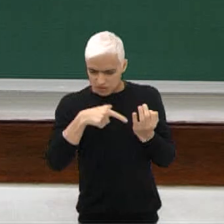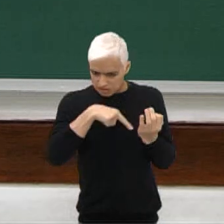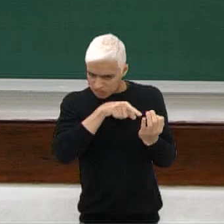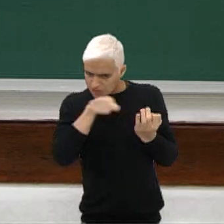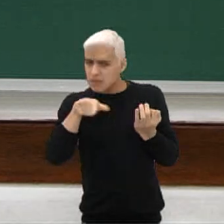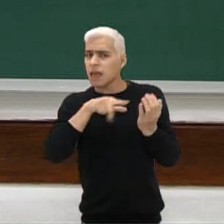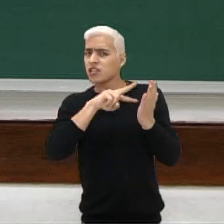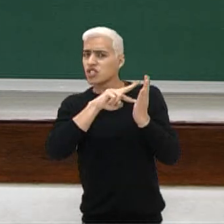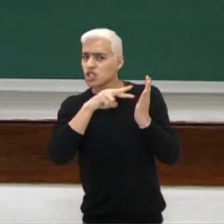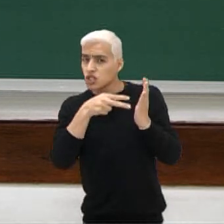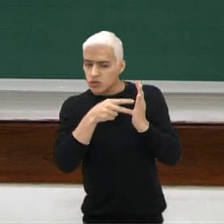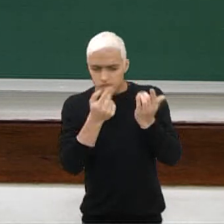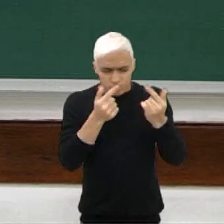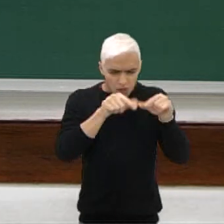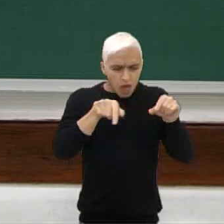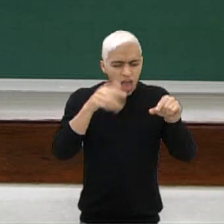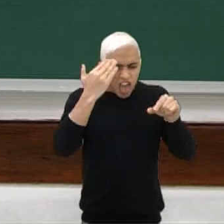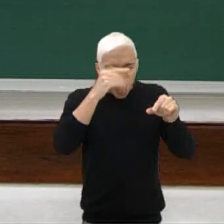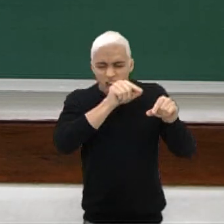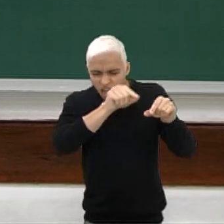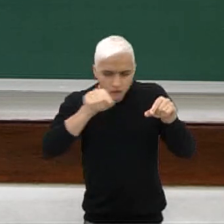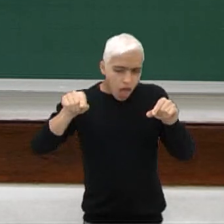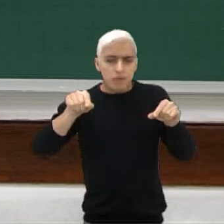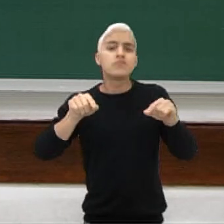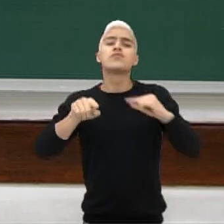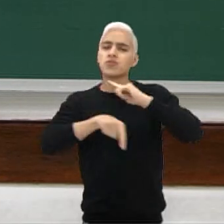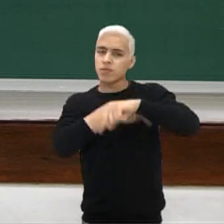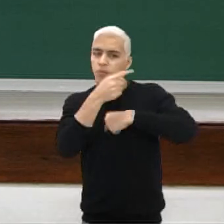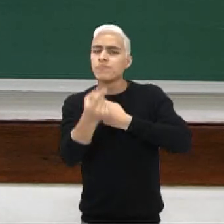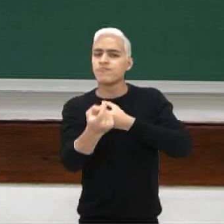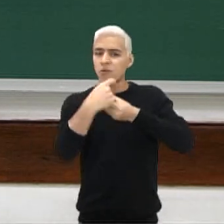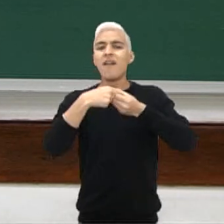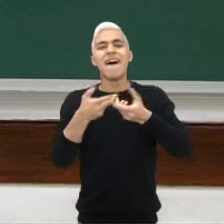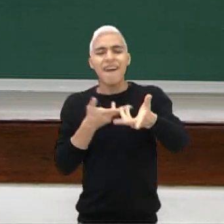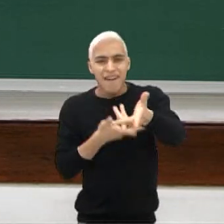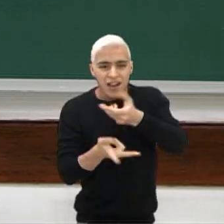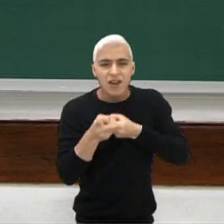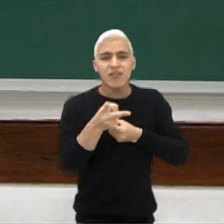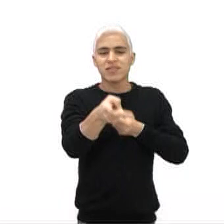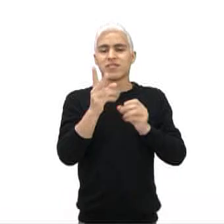aquilo que você está escrevendo no seu caderno e volto para continuar com a nossa revisão.